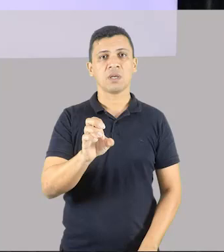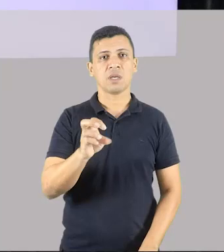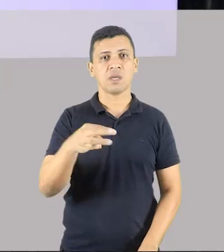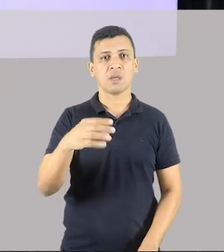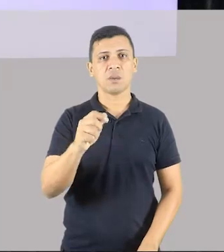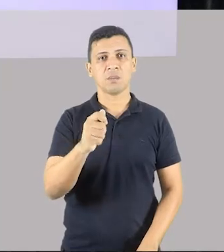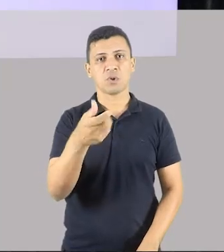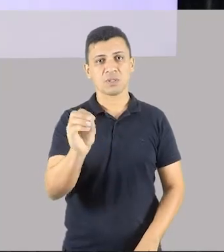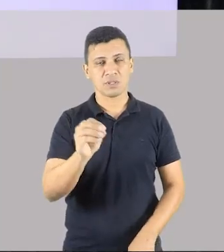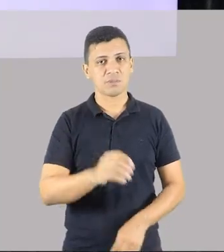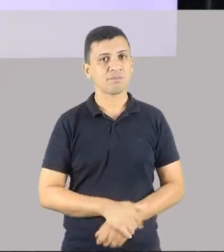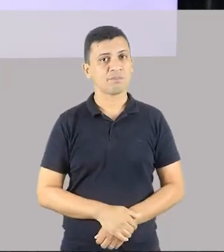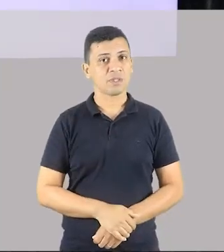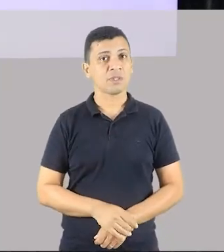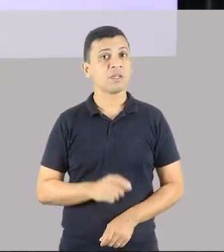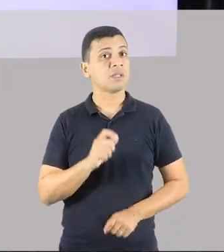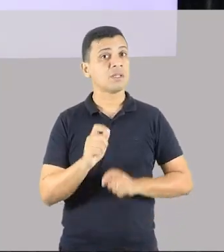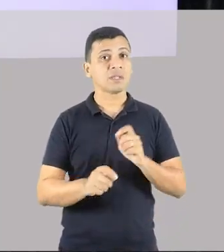ser